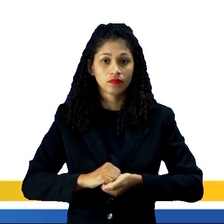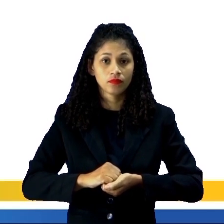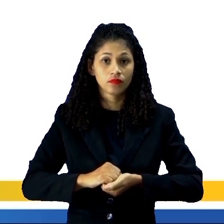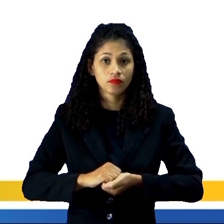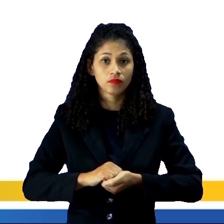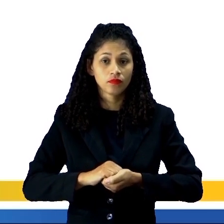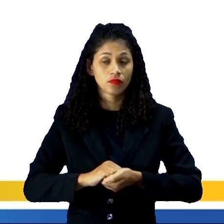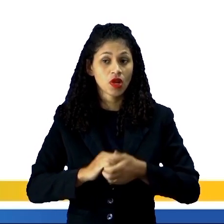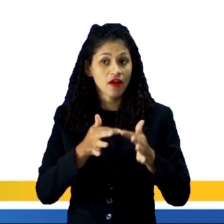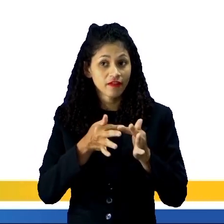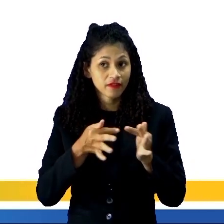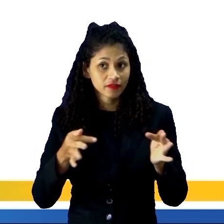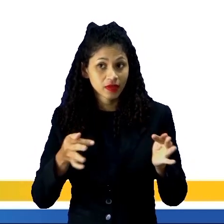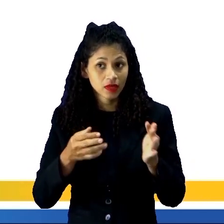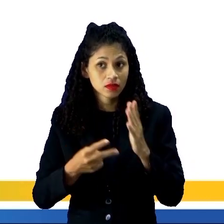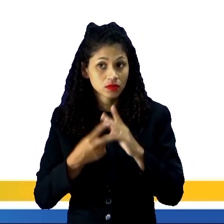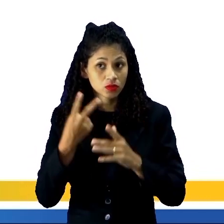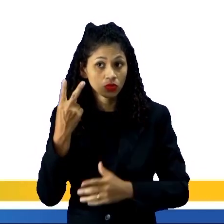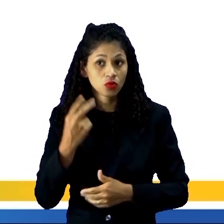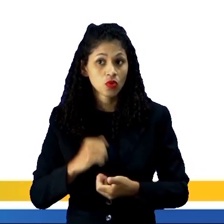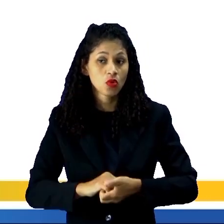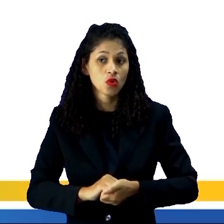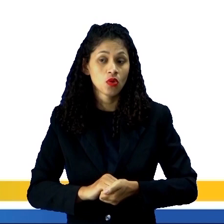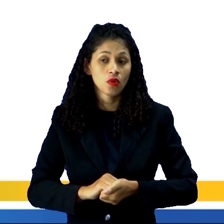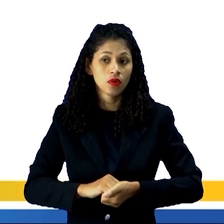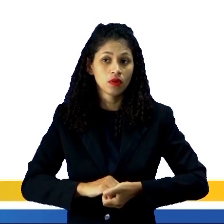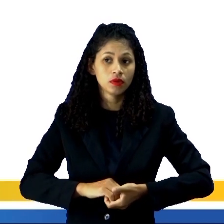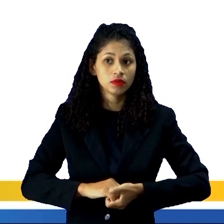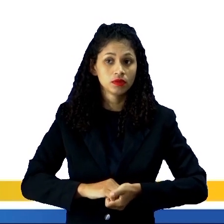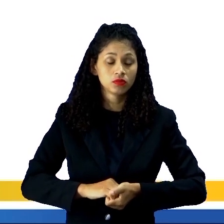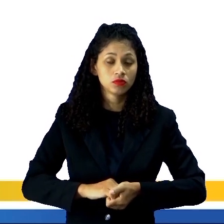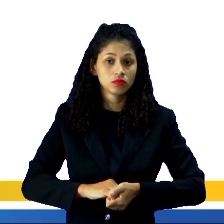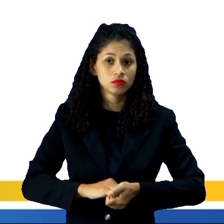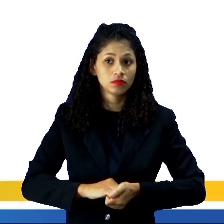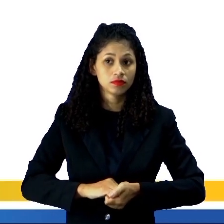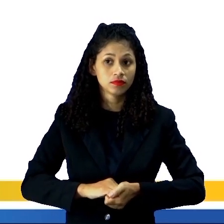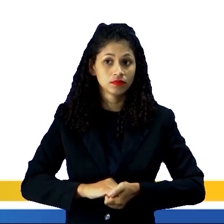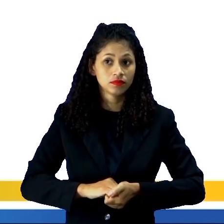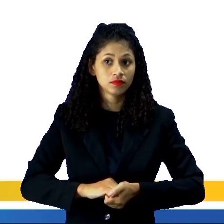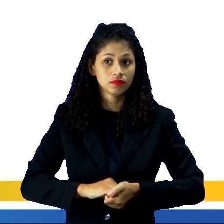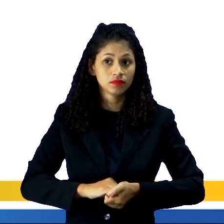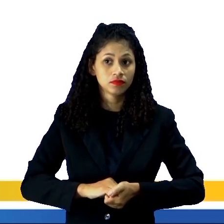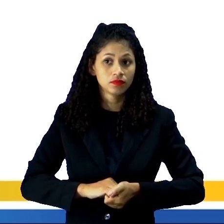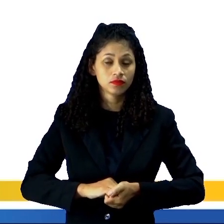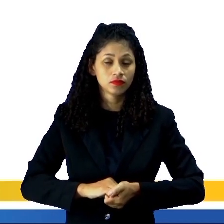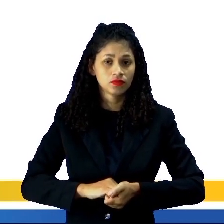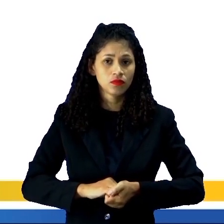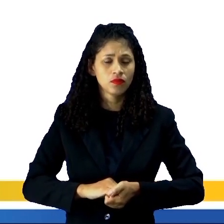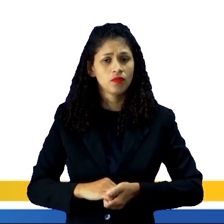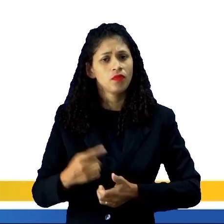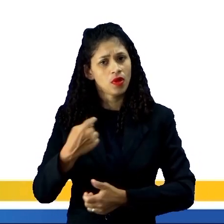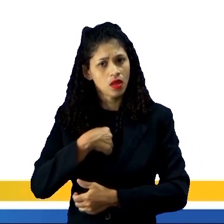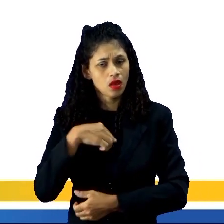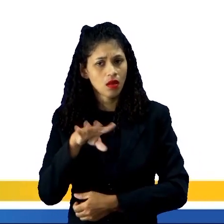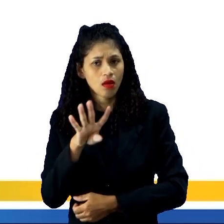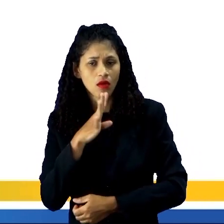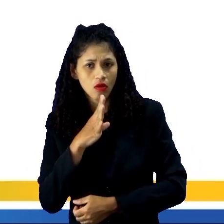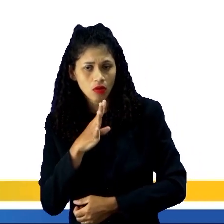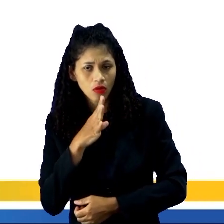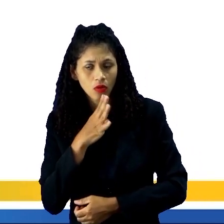Frase número 2, nós temos I know a man can fix washing machines. Eu conheço um